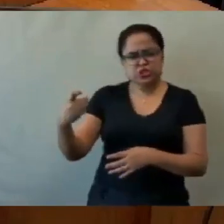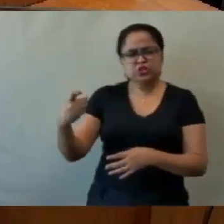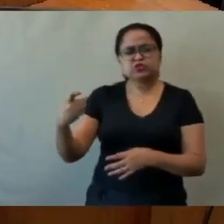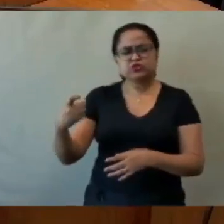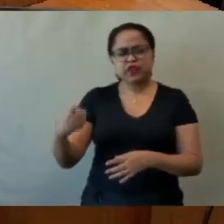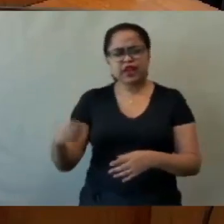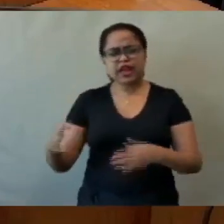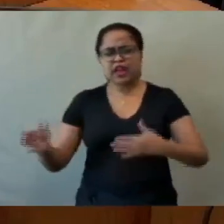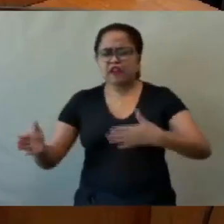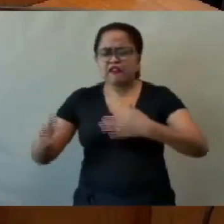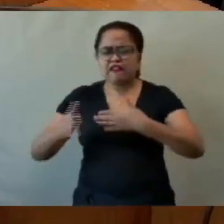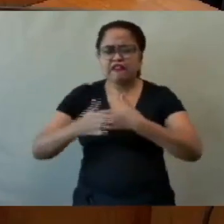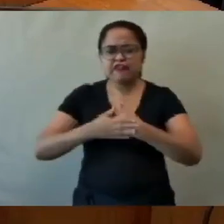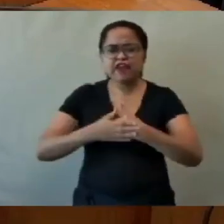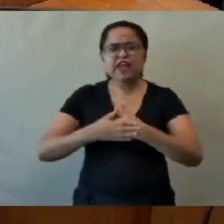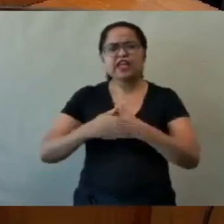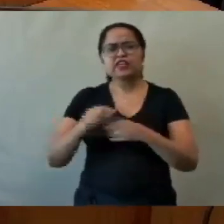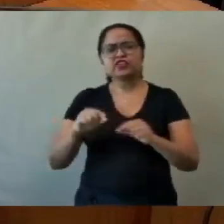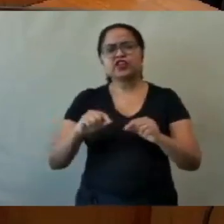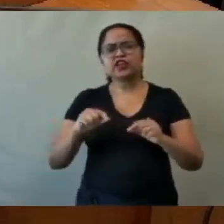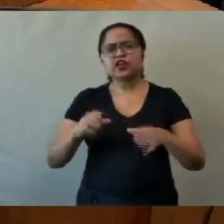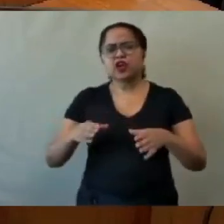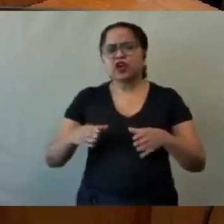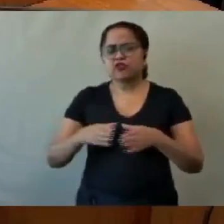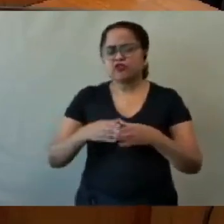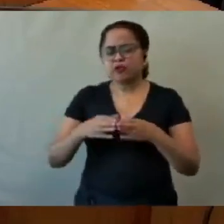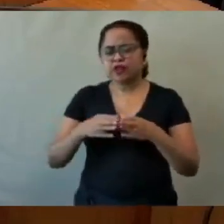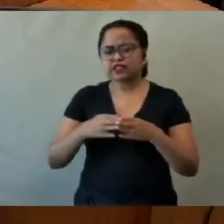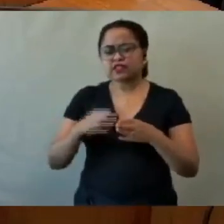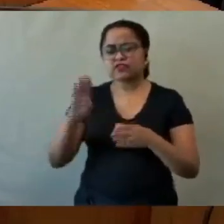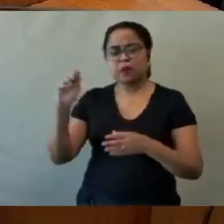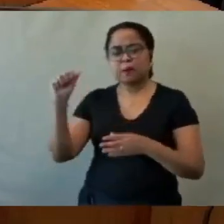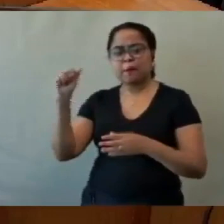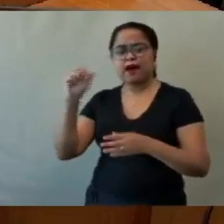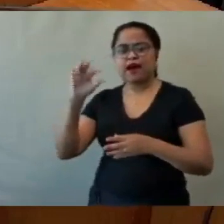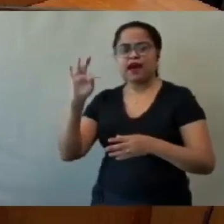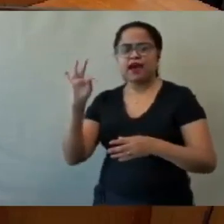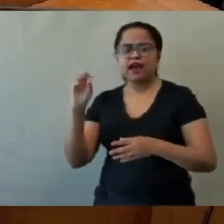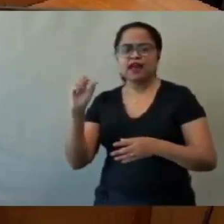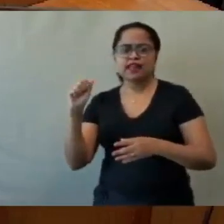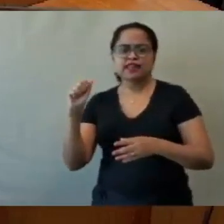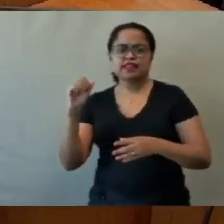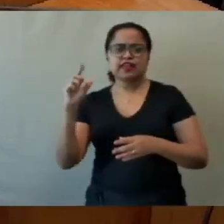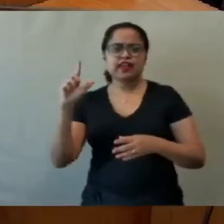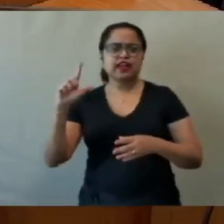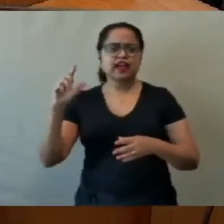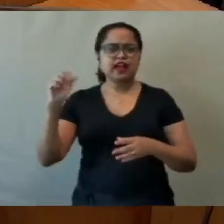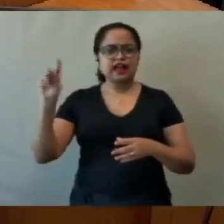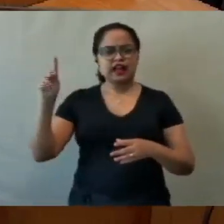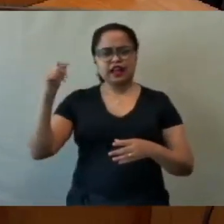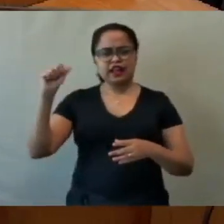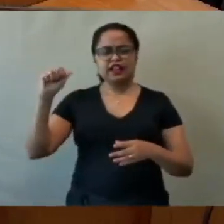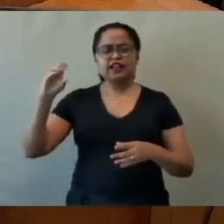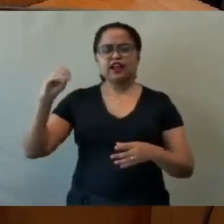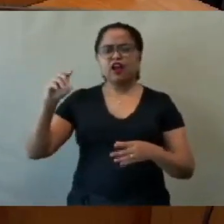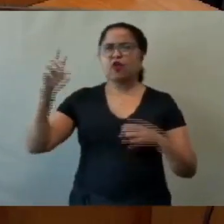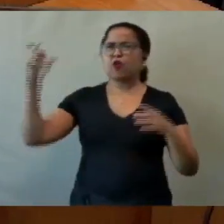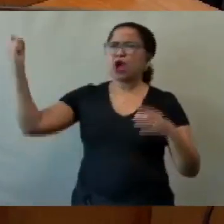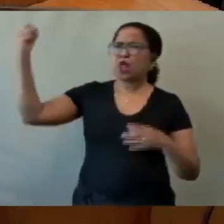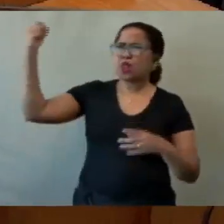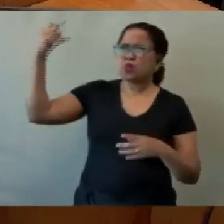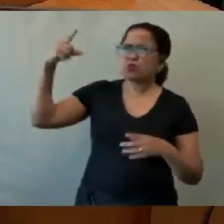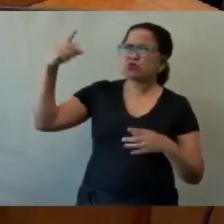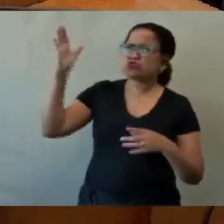treinamento, formação de batalhão, e as pessoas andam até um certo ponto, depois não podem continuar. A iluminação também muito precária. E a